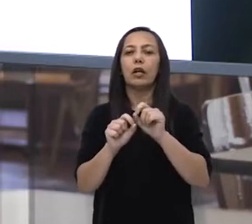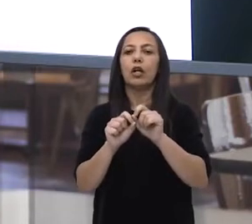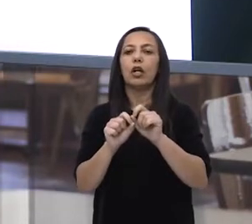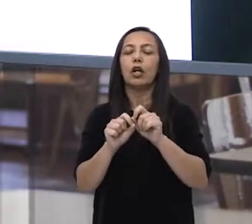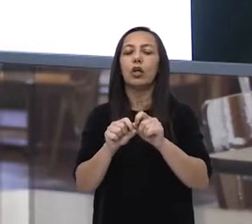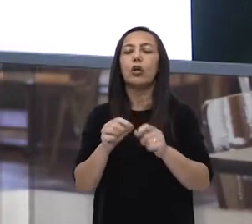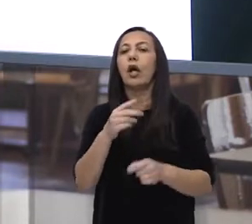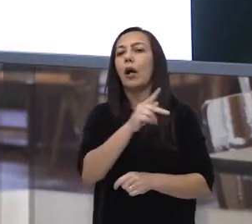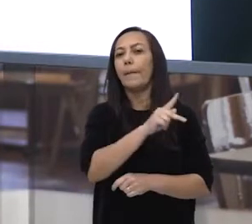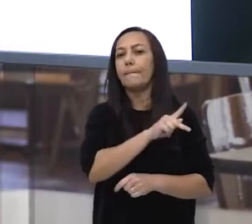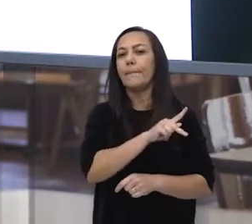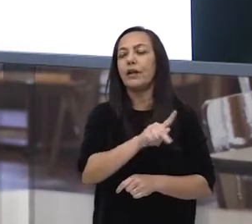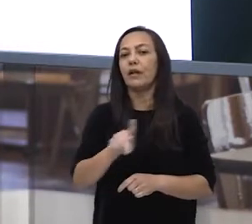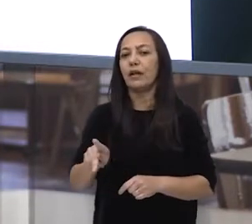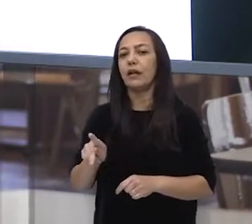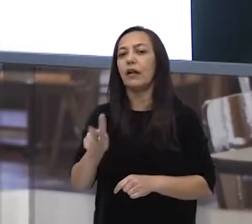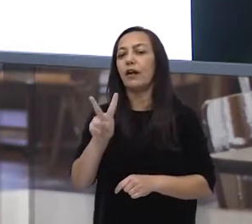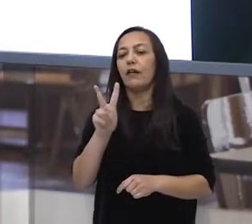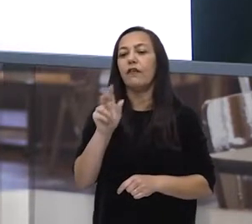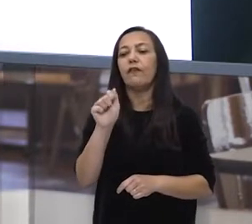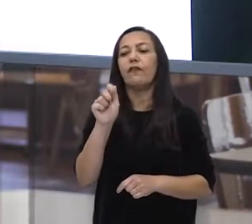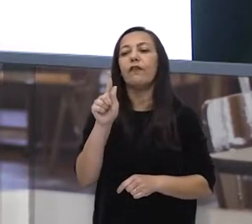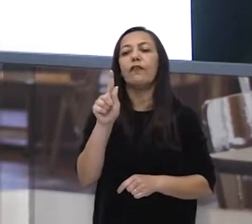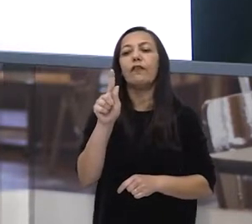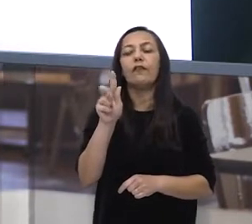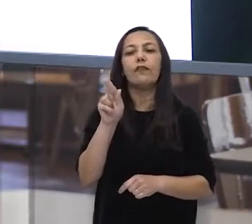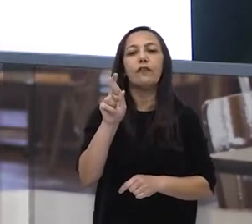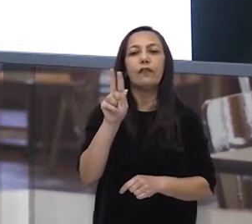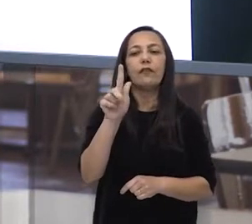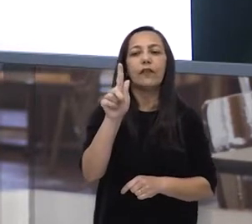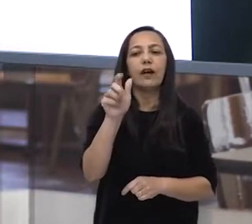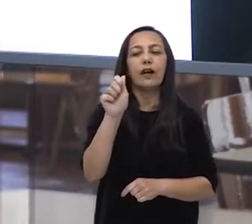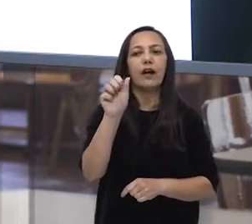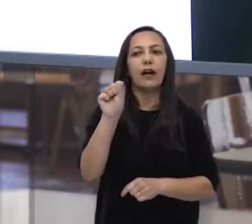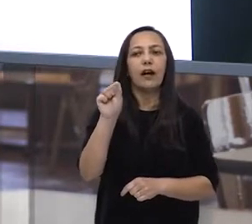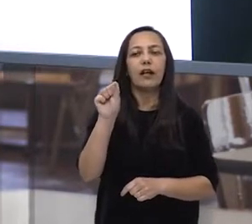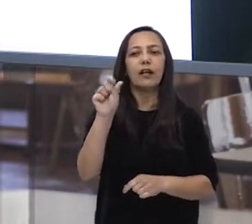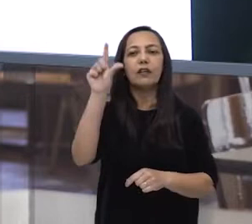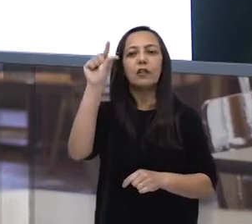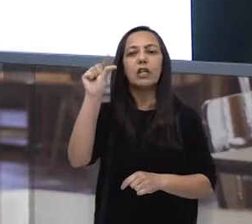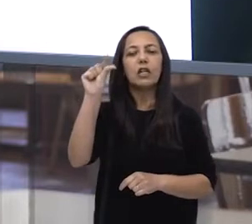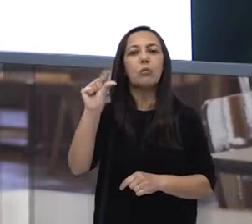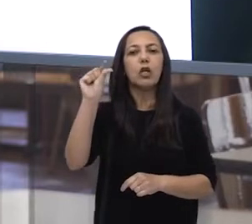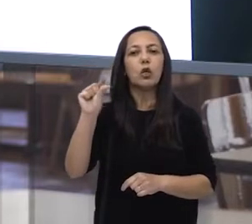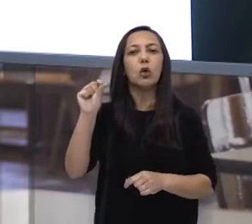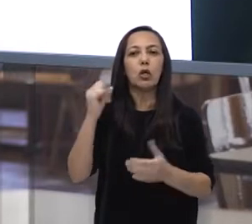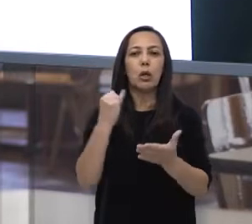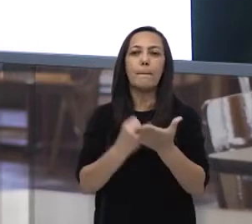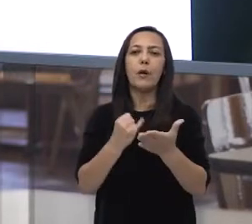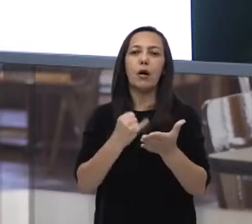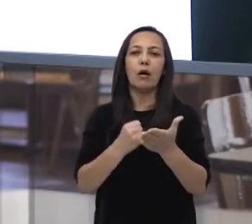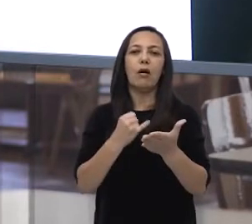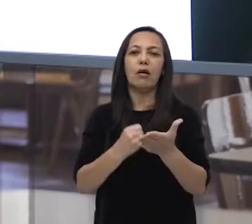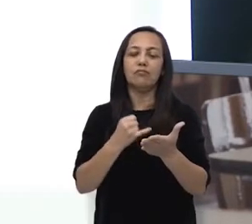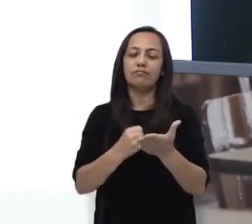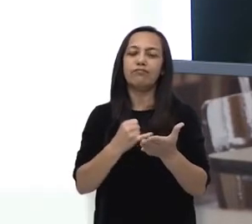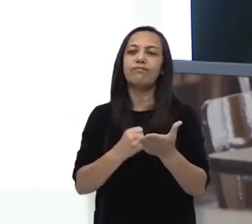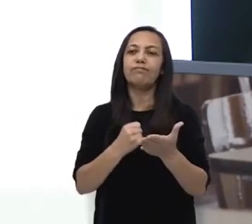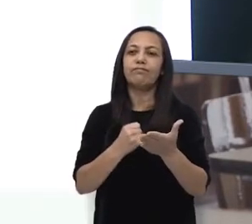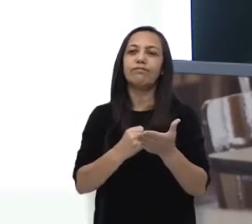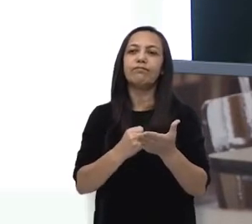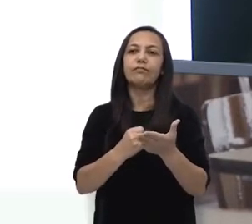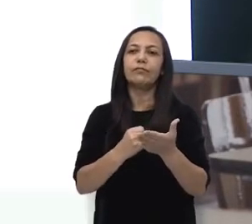que é incentivos fiscal? É você ajudar na redução ou diminuição ou até retirada total de impostos.